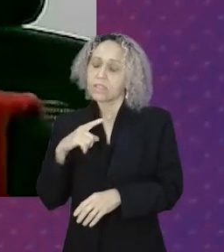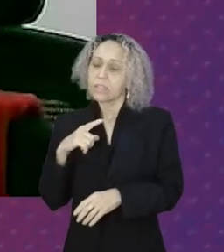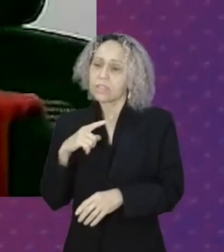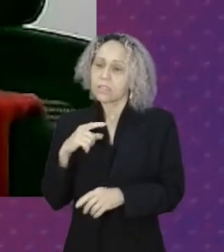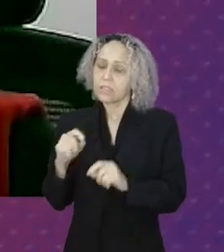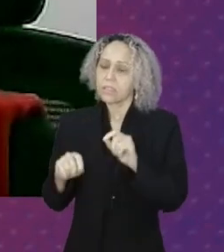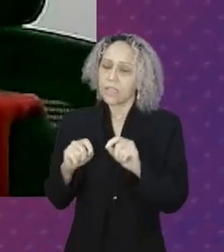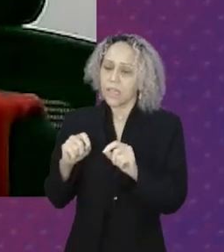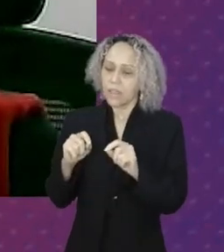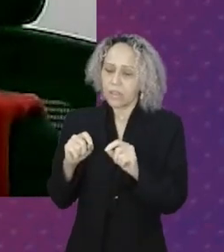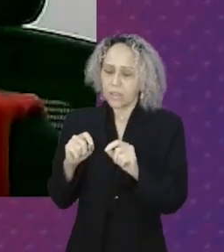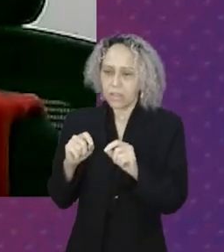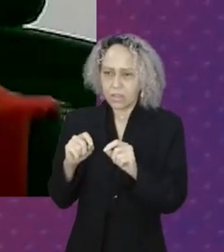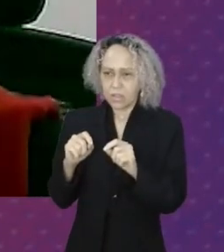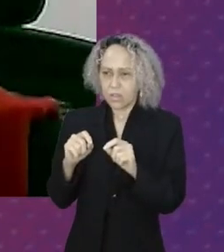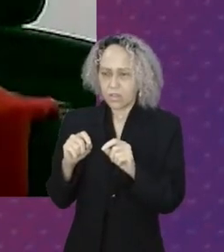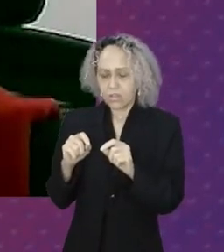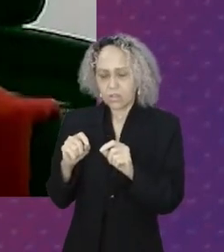estou recorrendo.